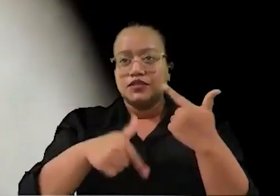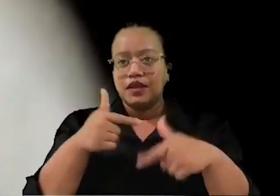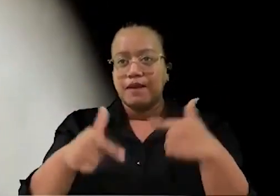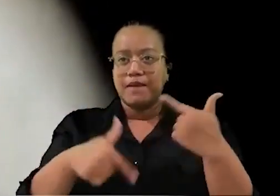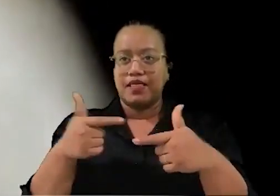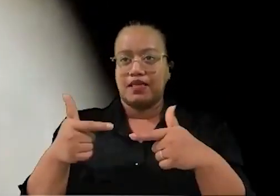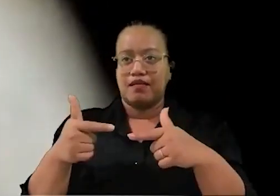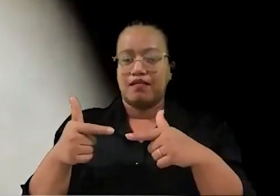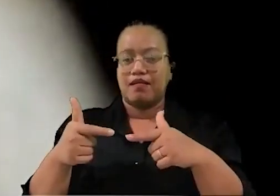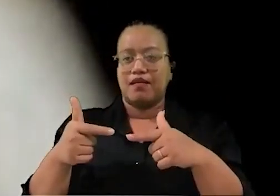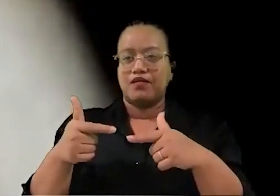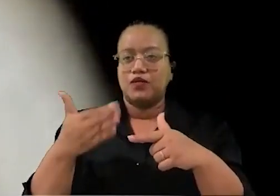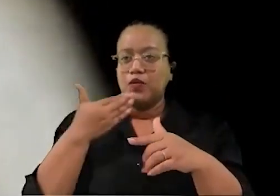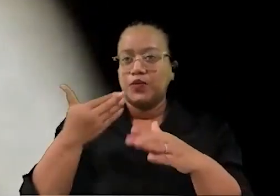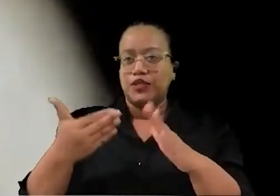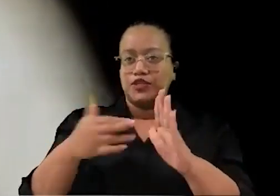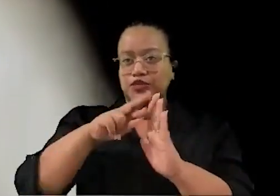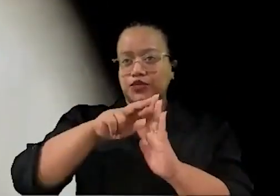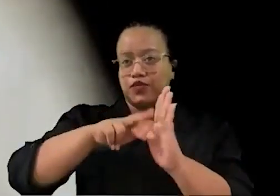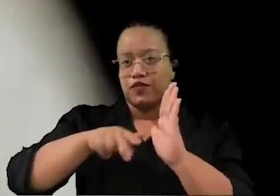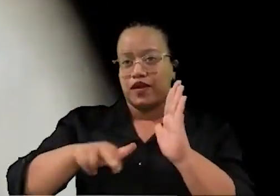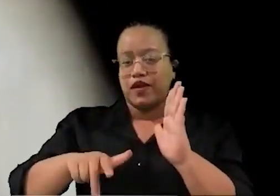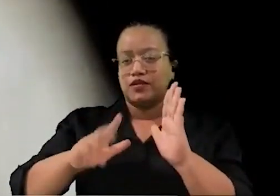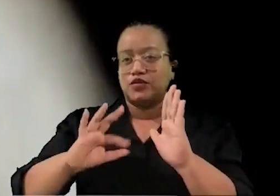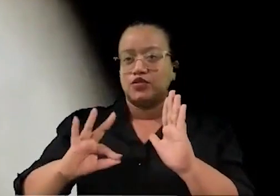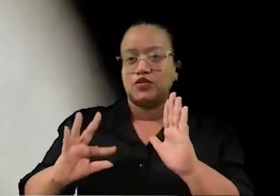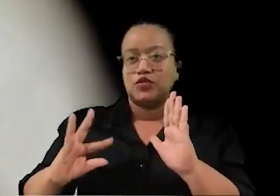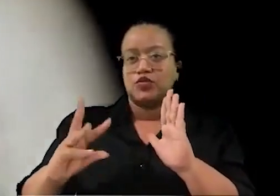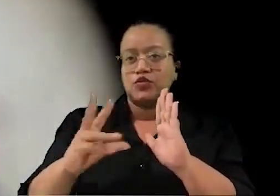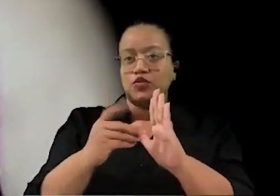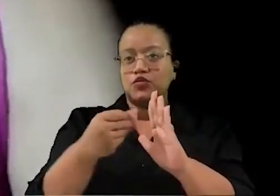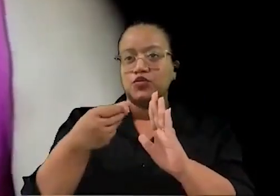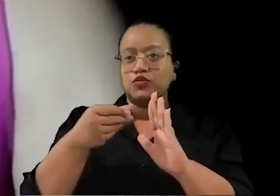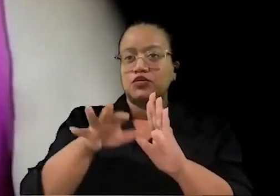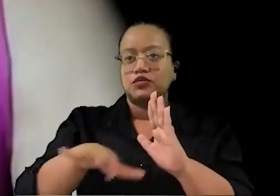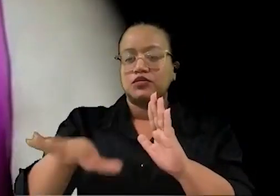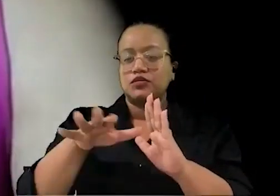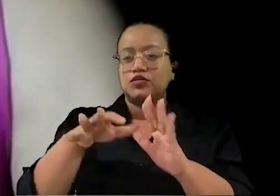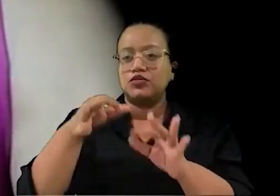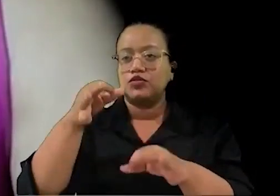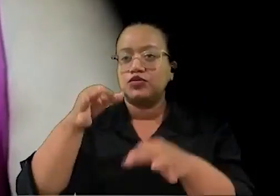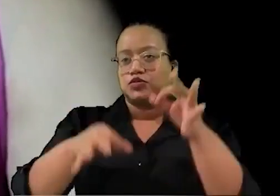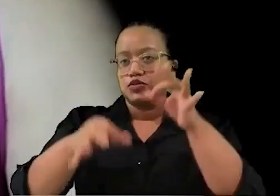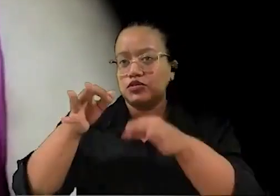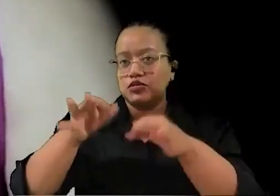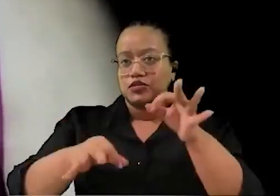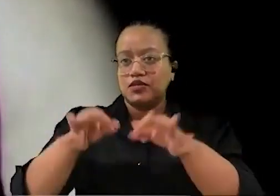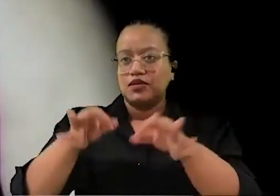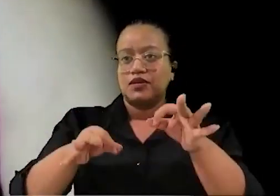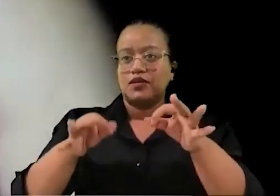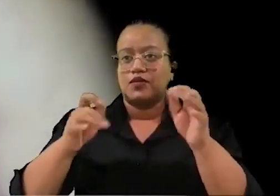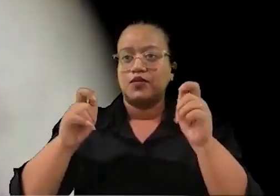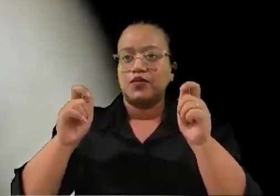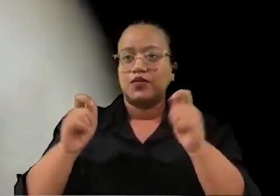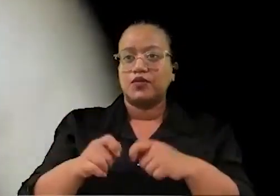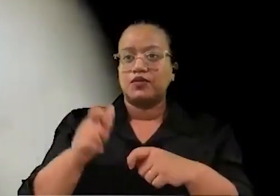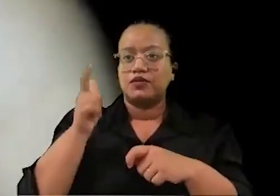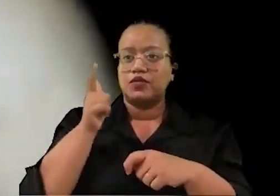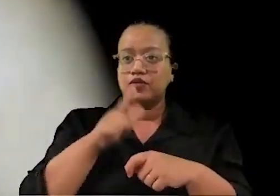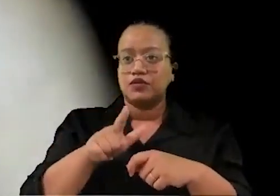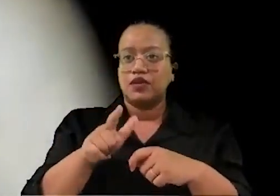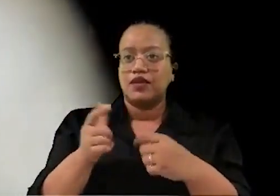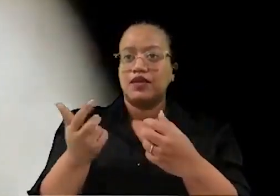os jurisdicionados consigam obter o mesmo ou usufruir do